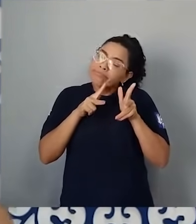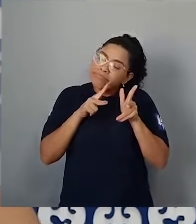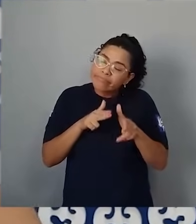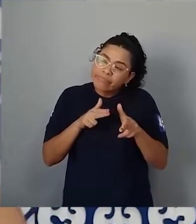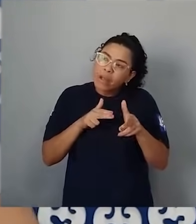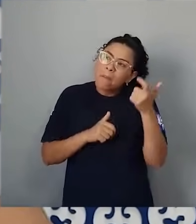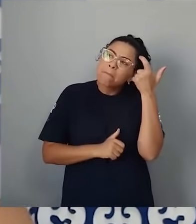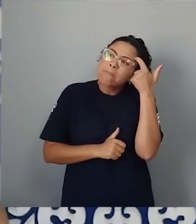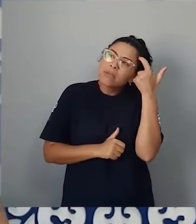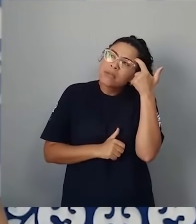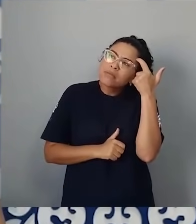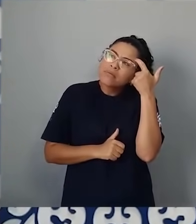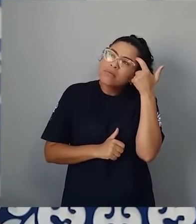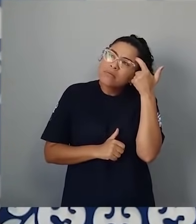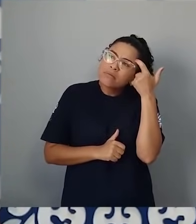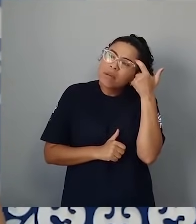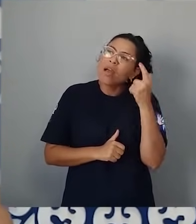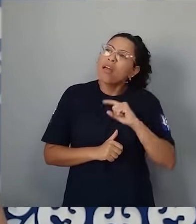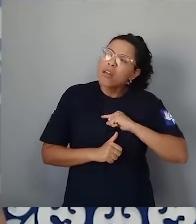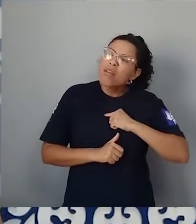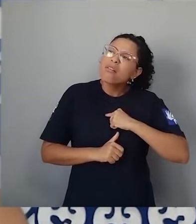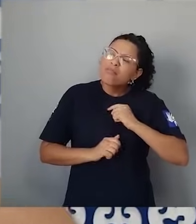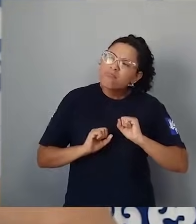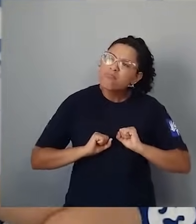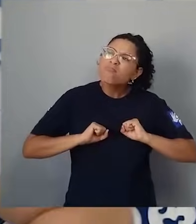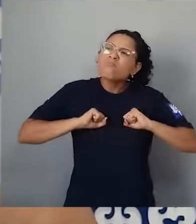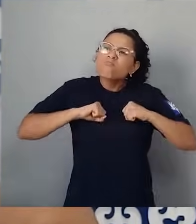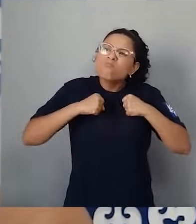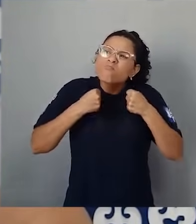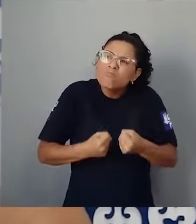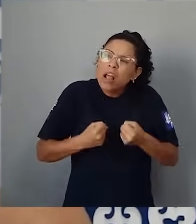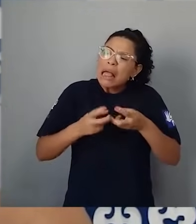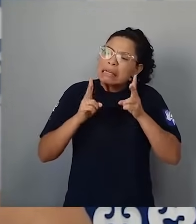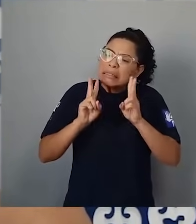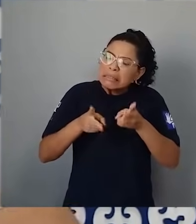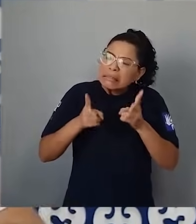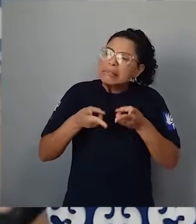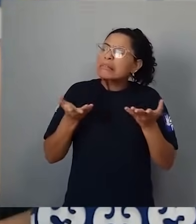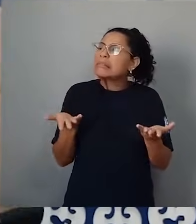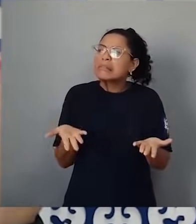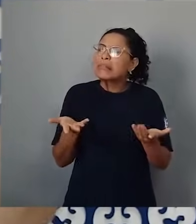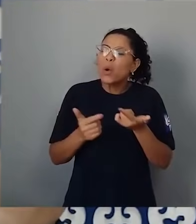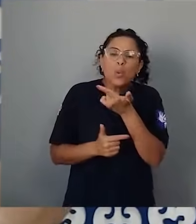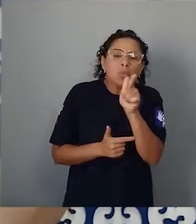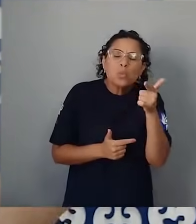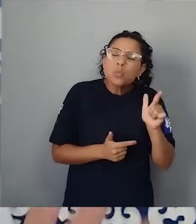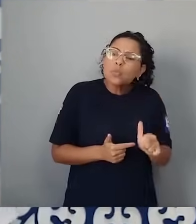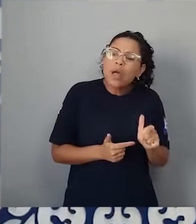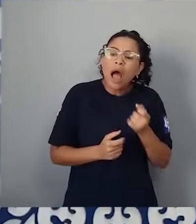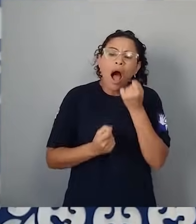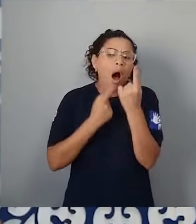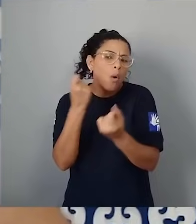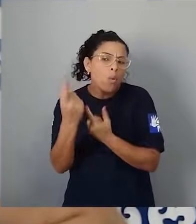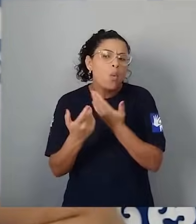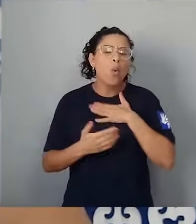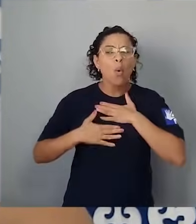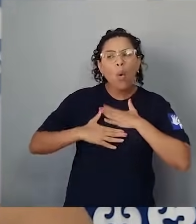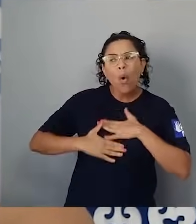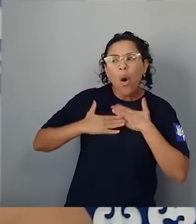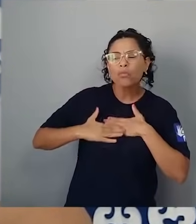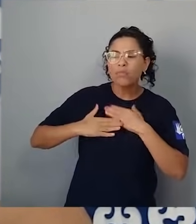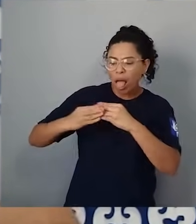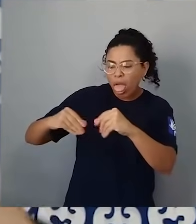Ah, por mais que a gente se esforce, não pode agradar a todos. Alguns gostam de farofa e outros